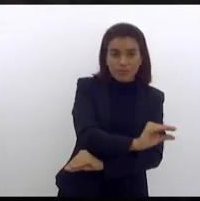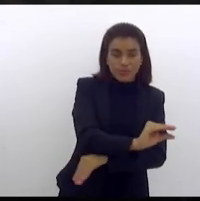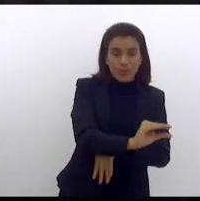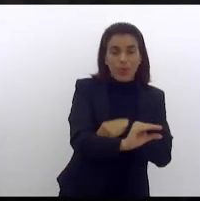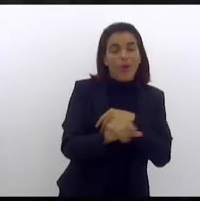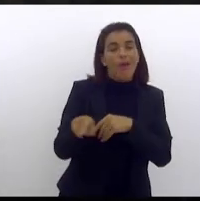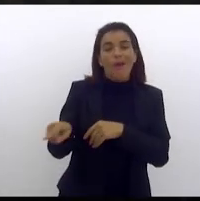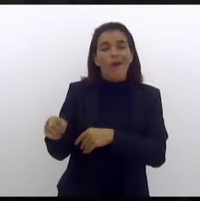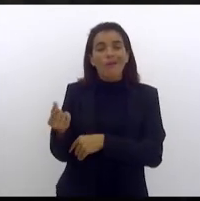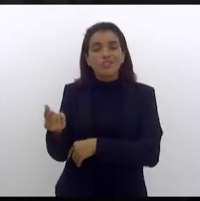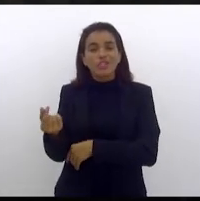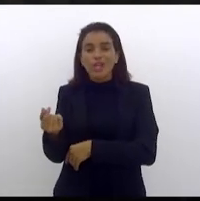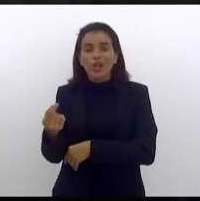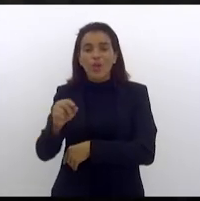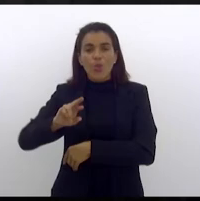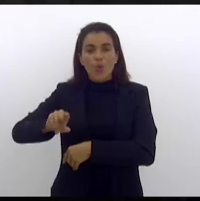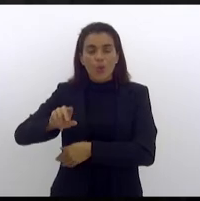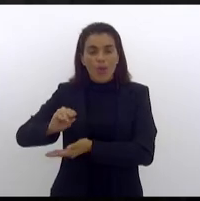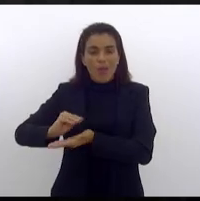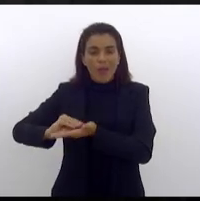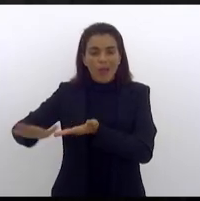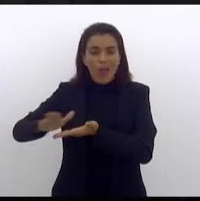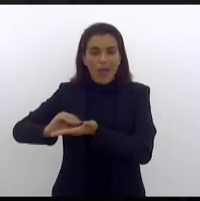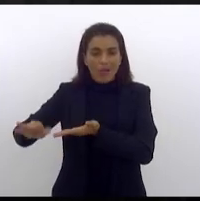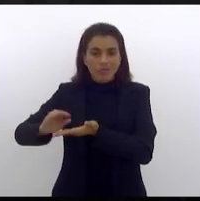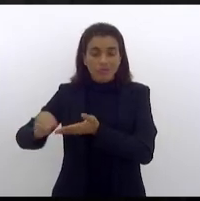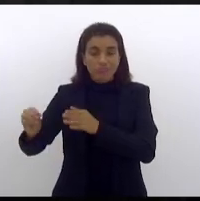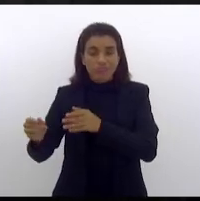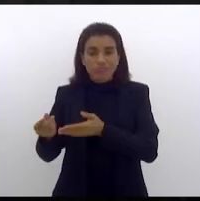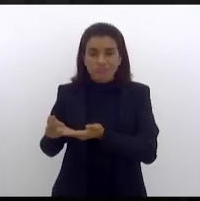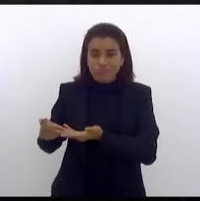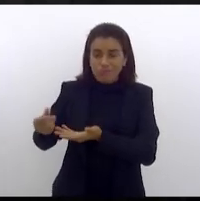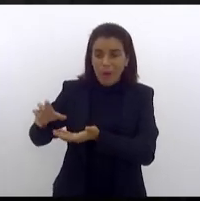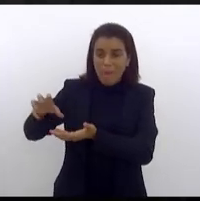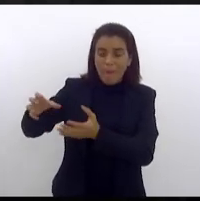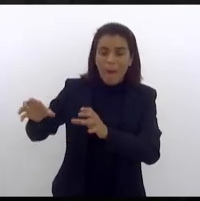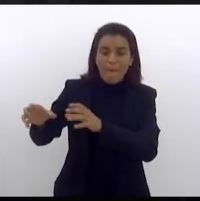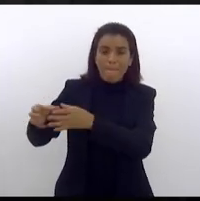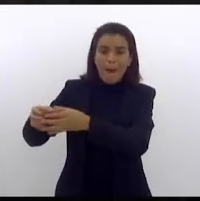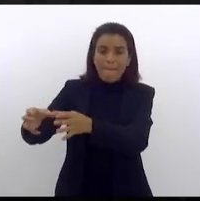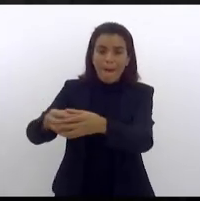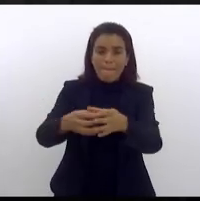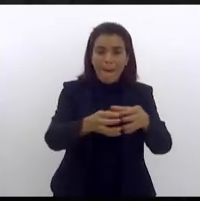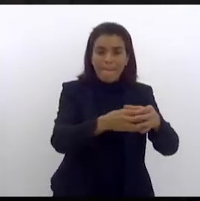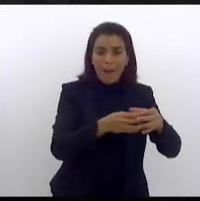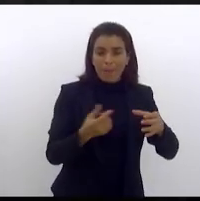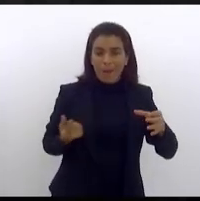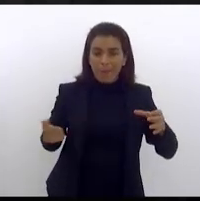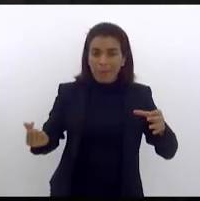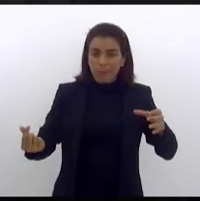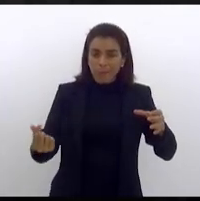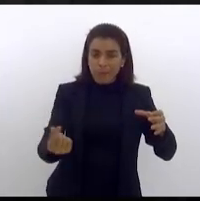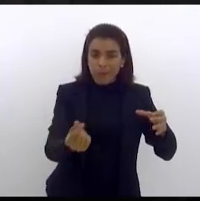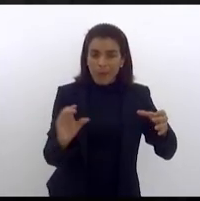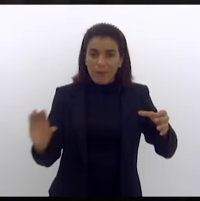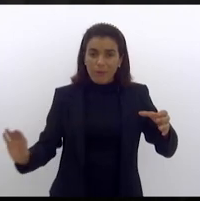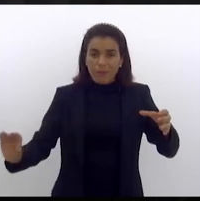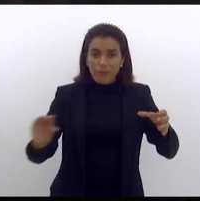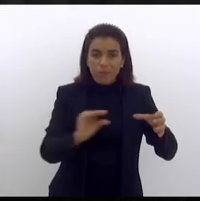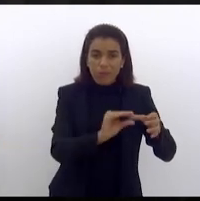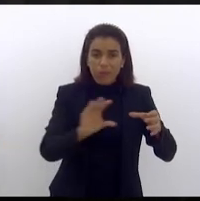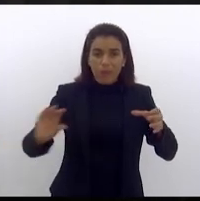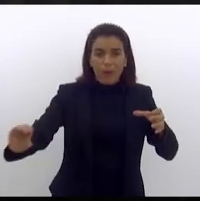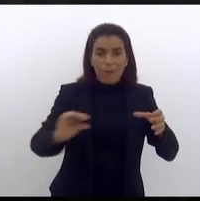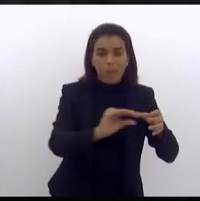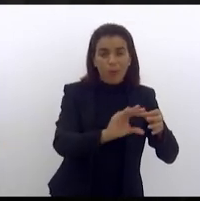gastos dos mais diversos Fundos esse projeto Presidente bacel fez uma